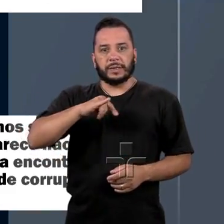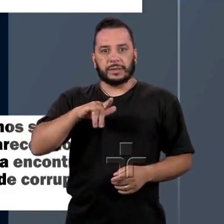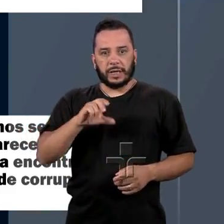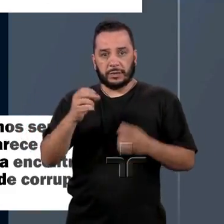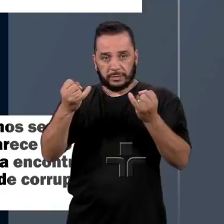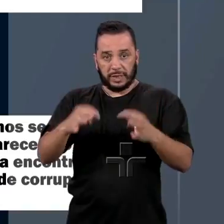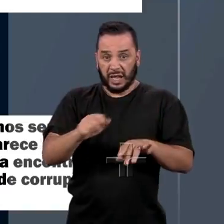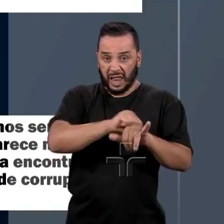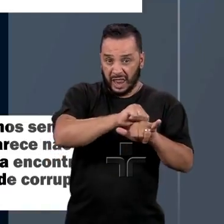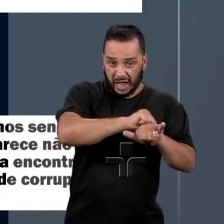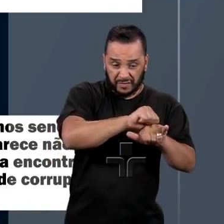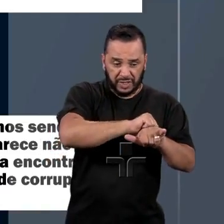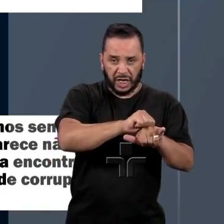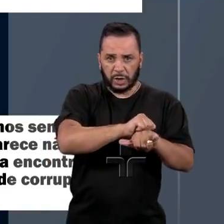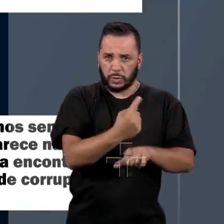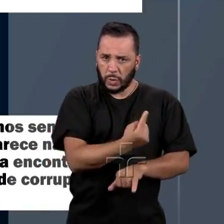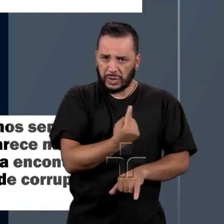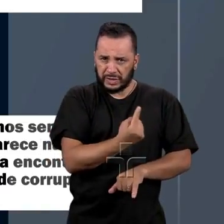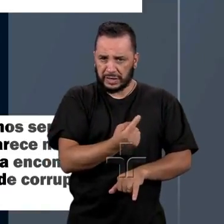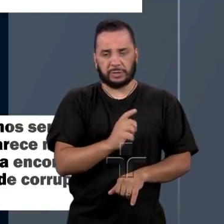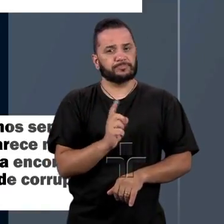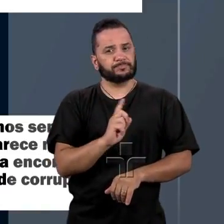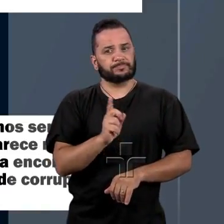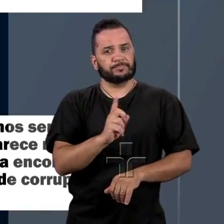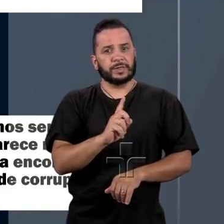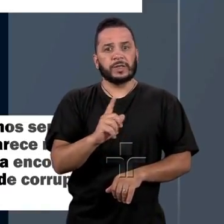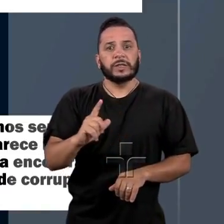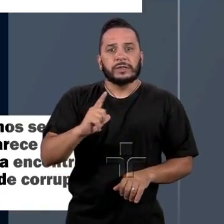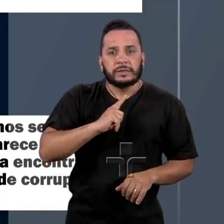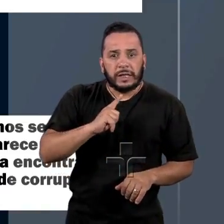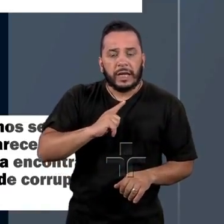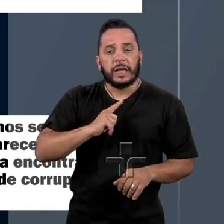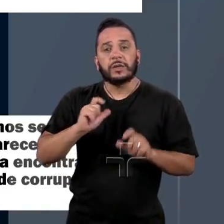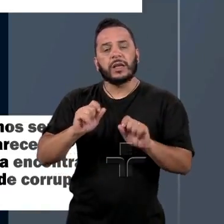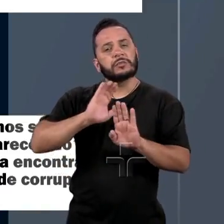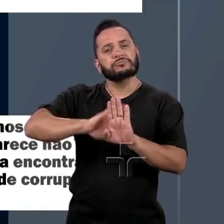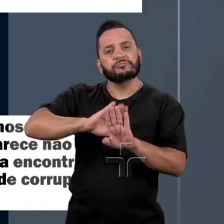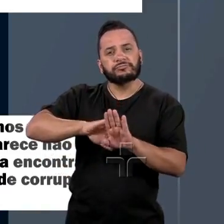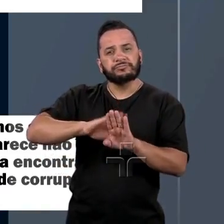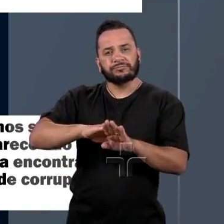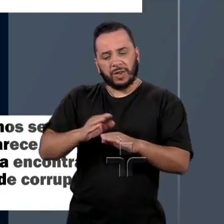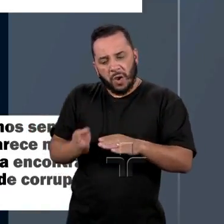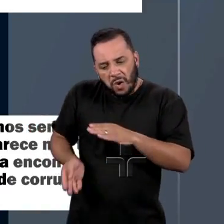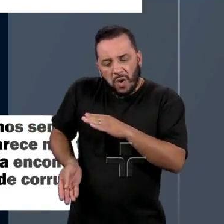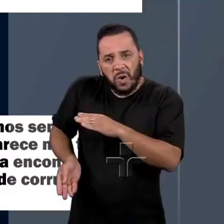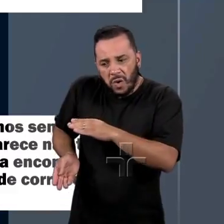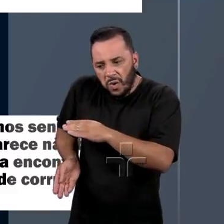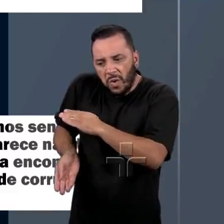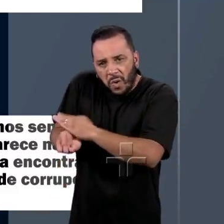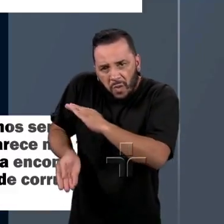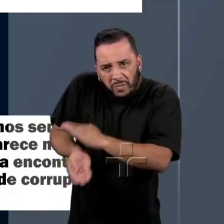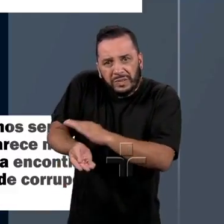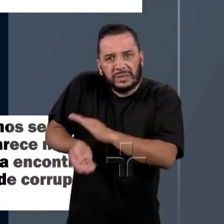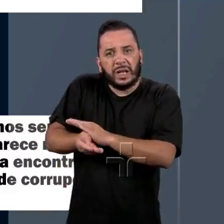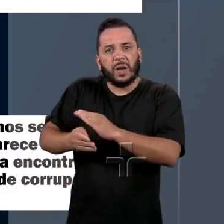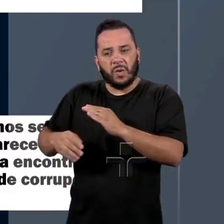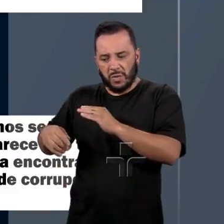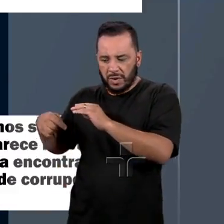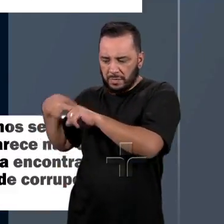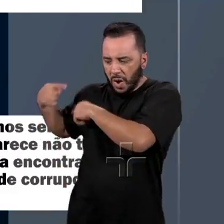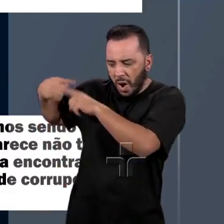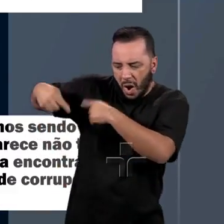não existe em si só. O que está nos sendo revelado é uma espiral de corrupção que parece não ter fim.